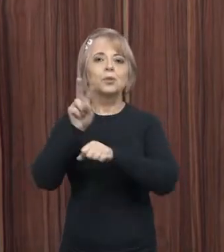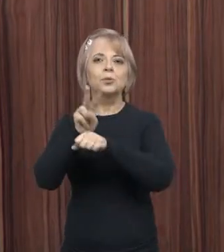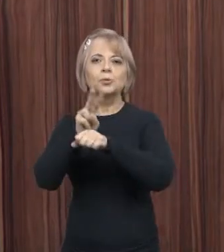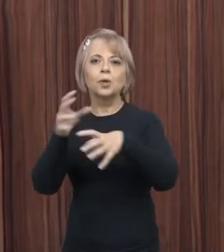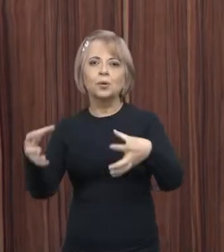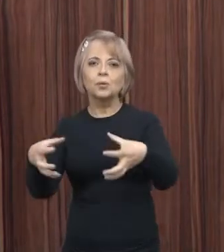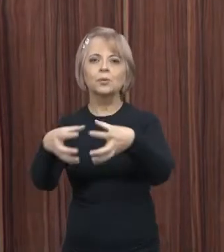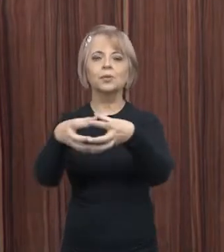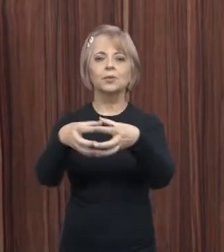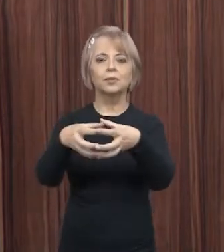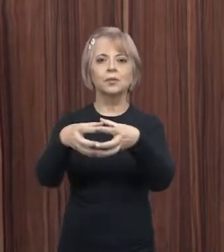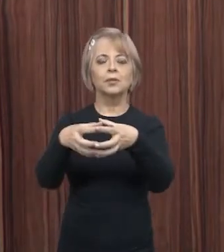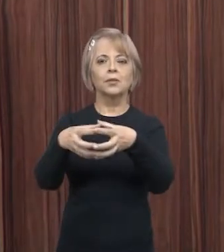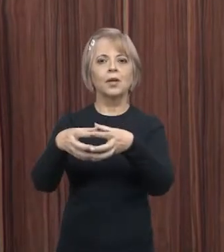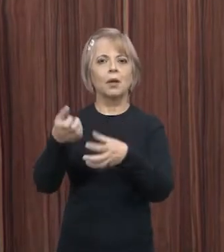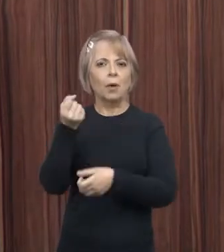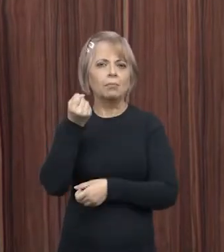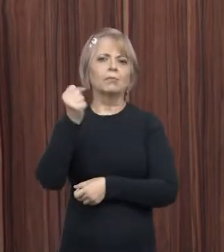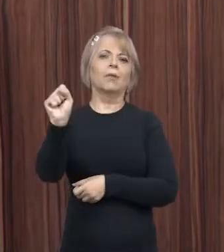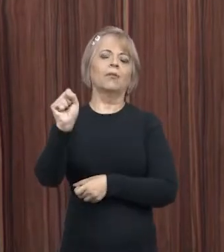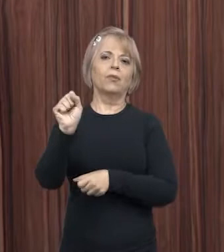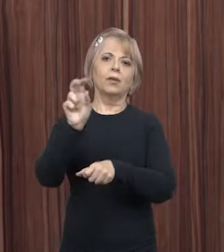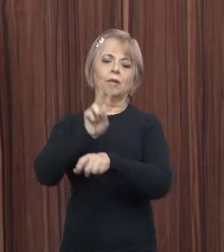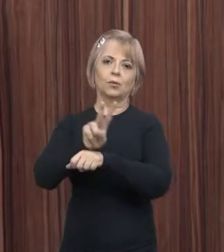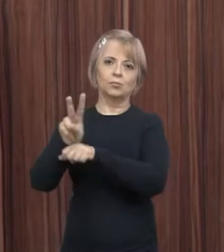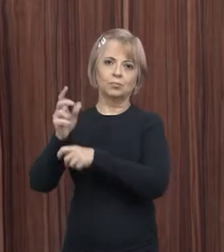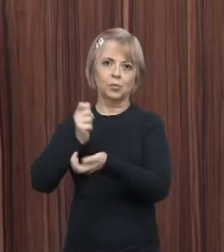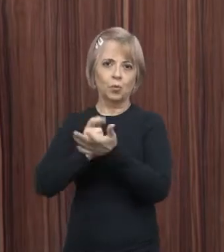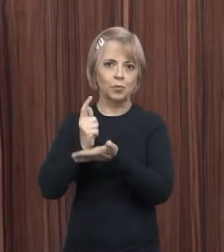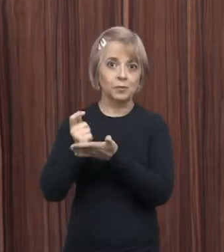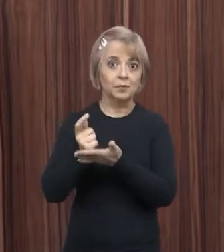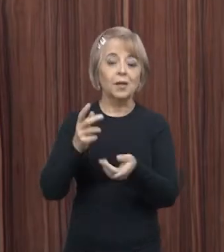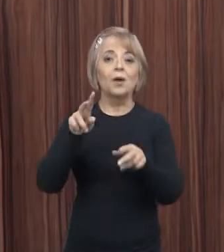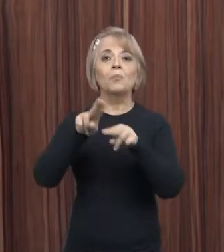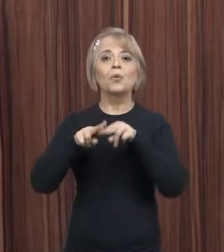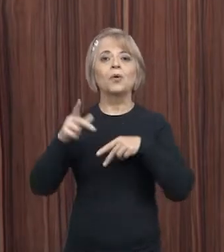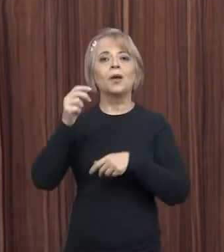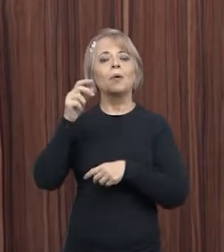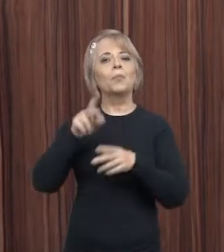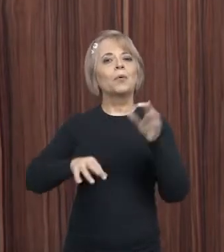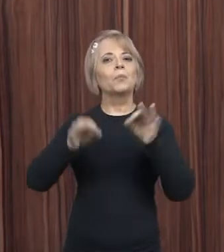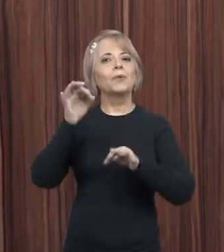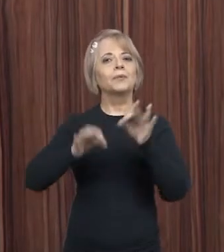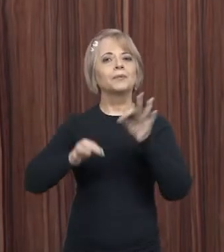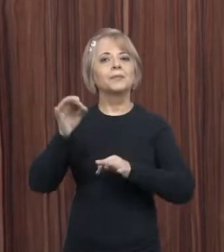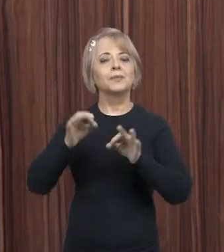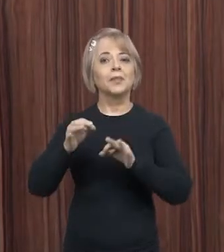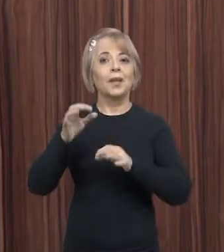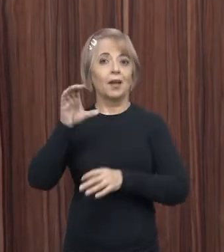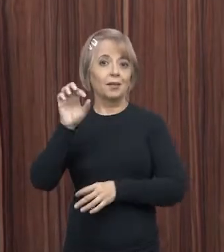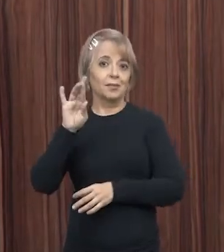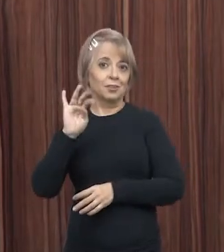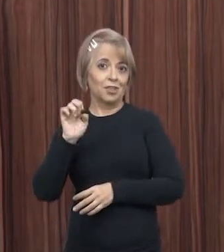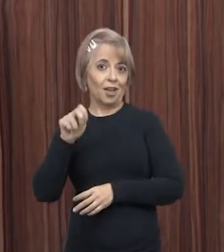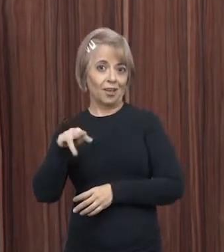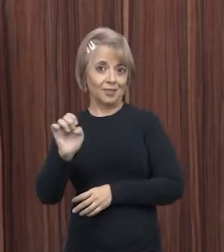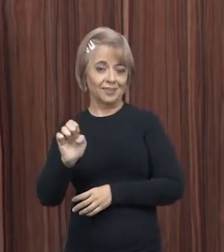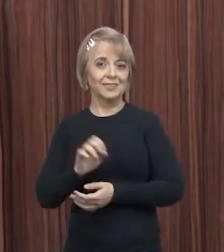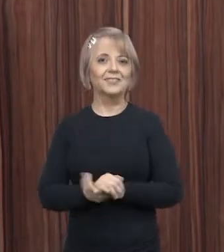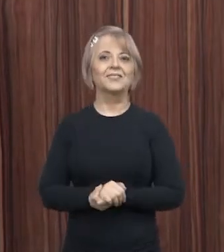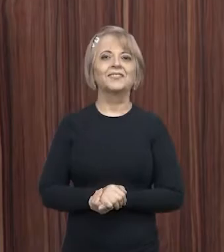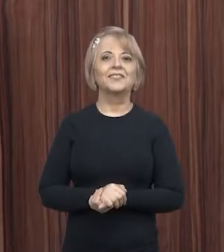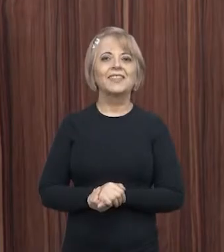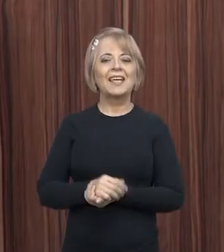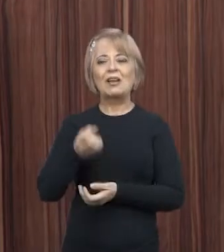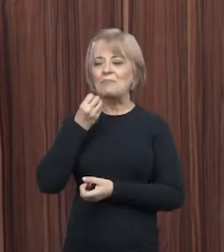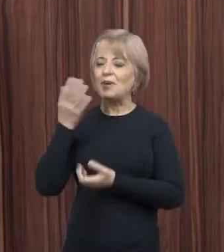do Consumidor e do Contribuinte do MPRJ, a promotora de Justiça, Cristiane Cavassa. Olá, doutora Cristiane, seja